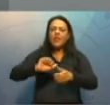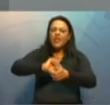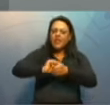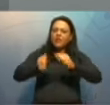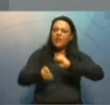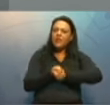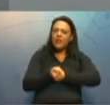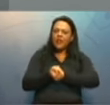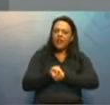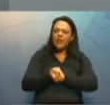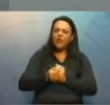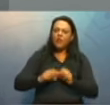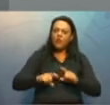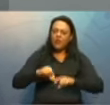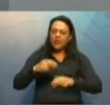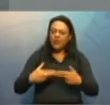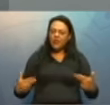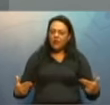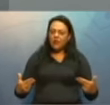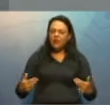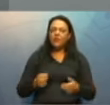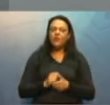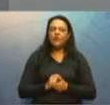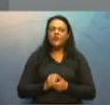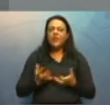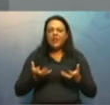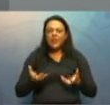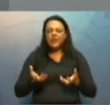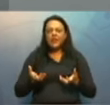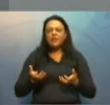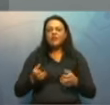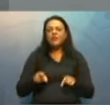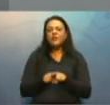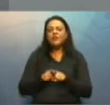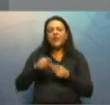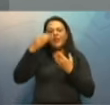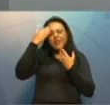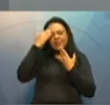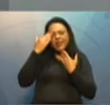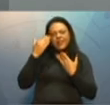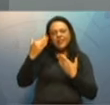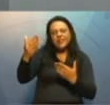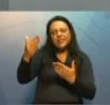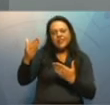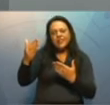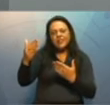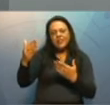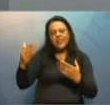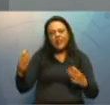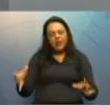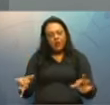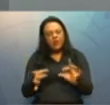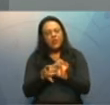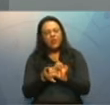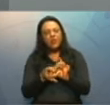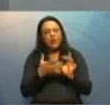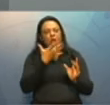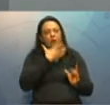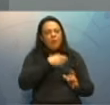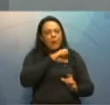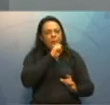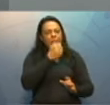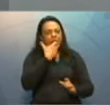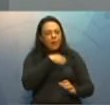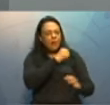adequações conforme o aluno necessita. E queremos também agradecer muito a parceria dos pais e